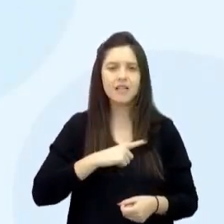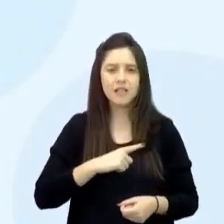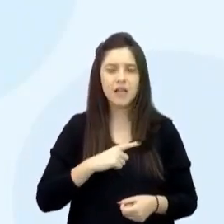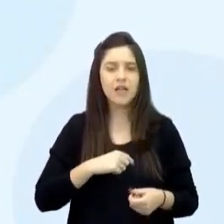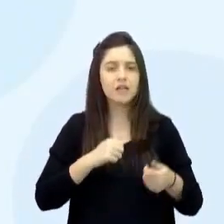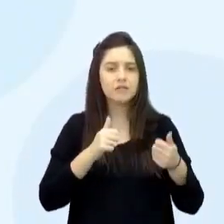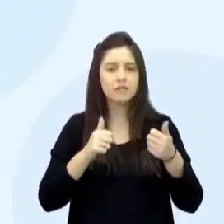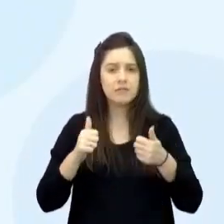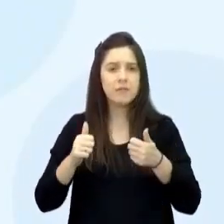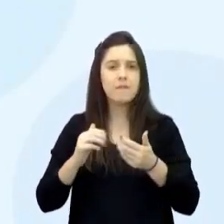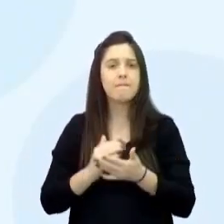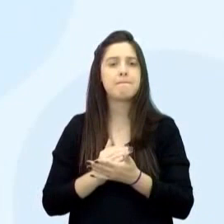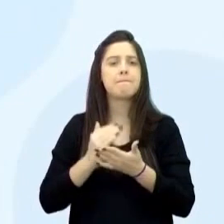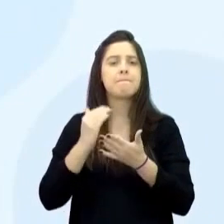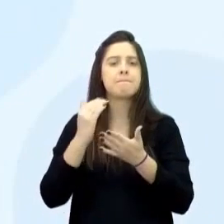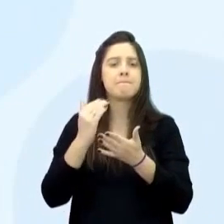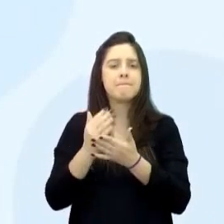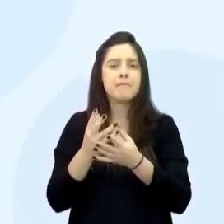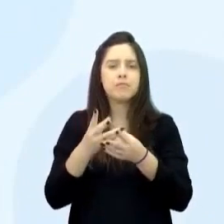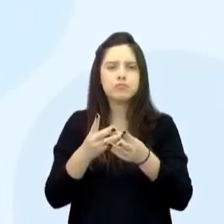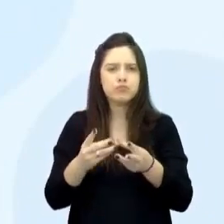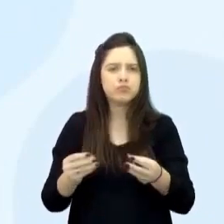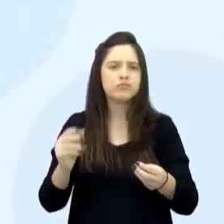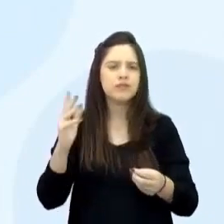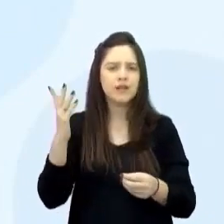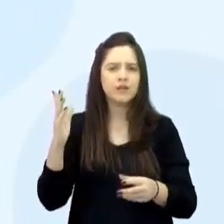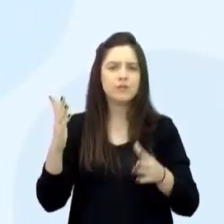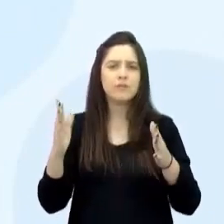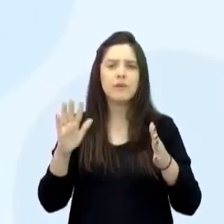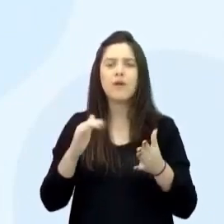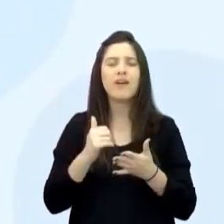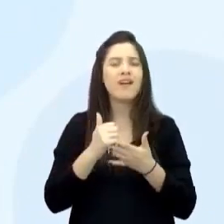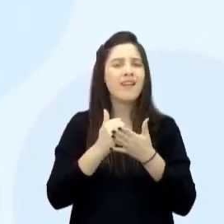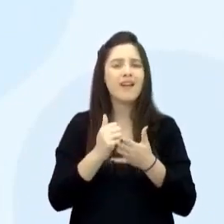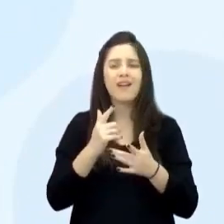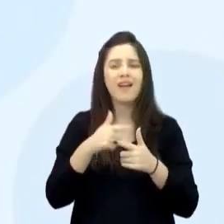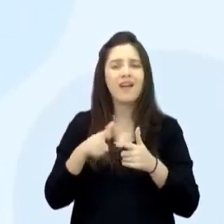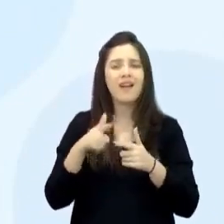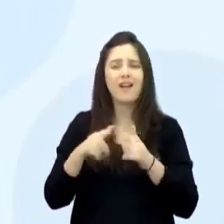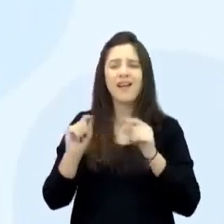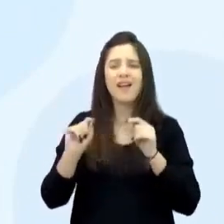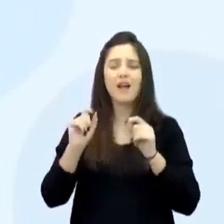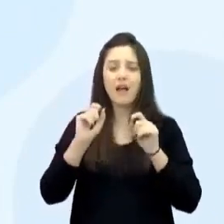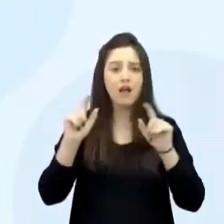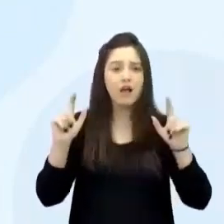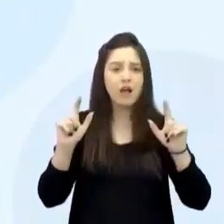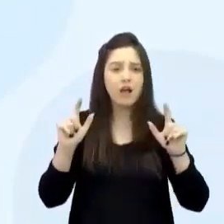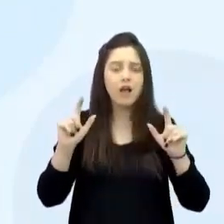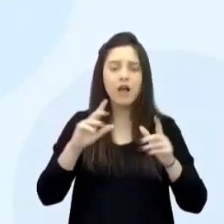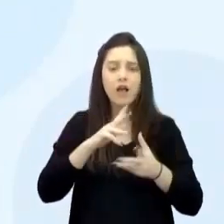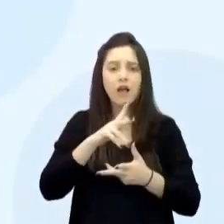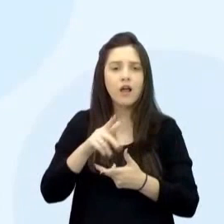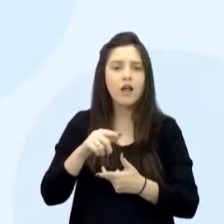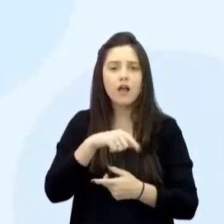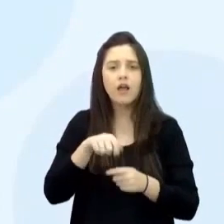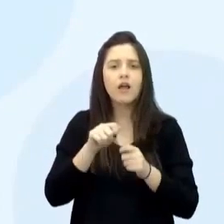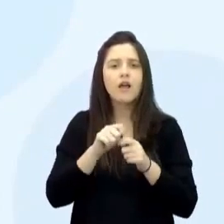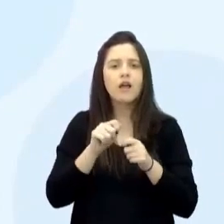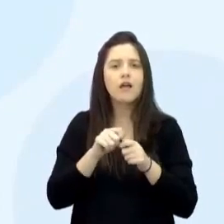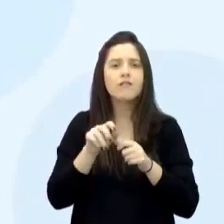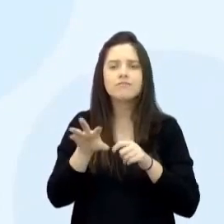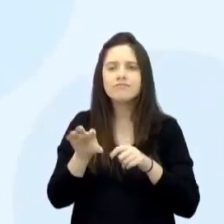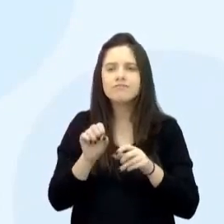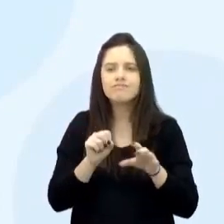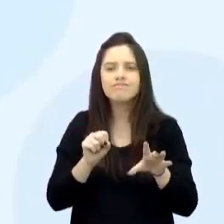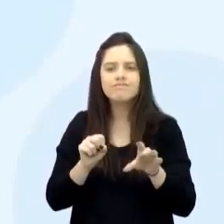bem cada vez mais escasso na natureza, o que leva a uma situação de alerta global. Isso faz com que seja necessário